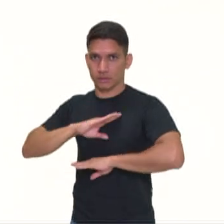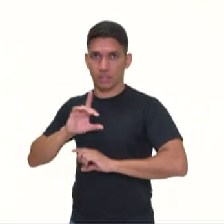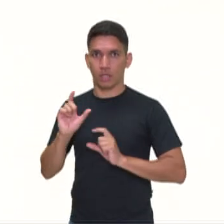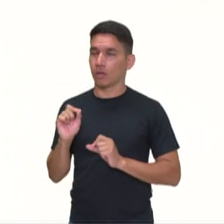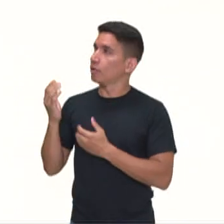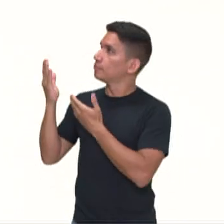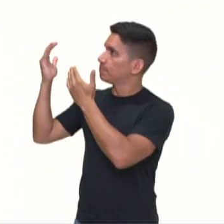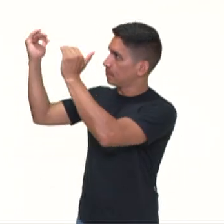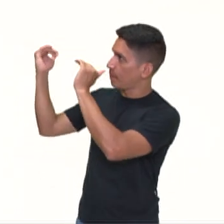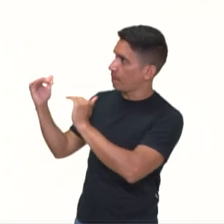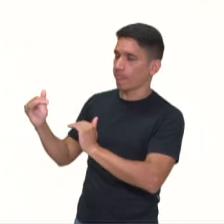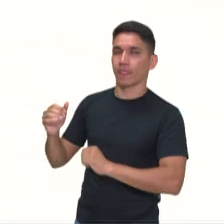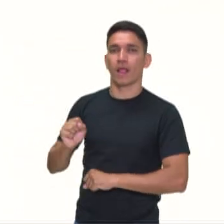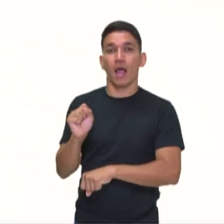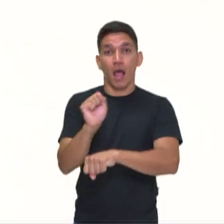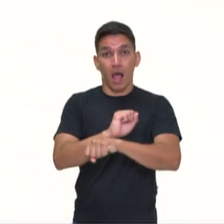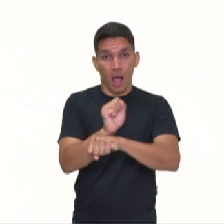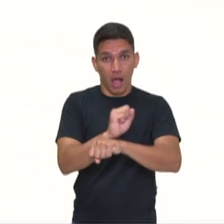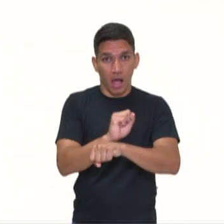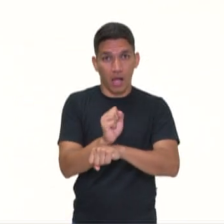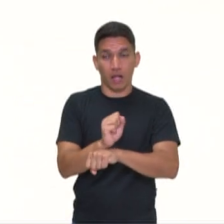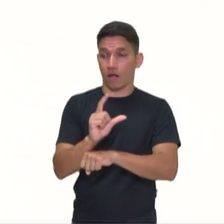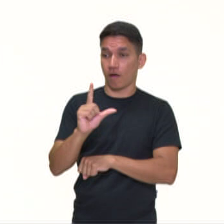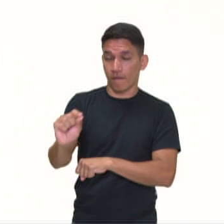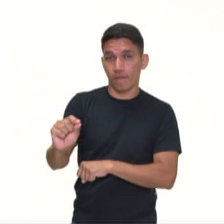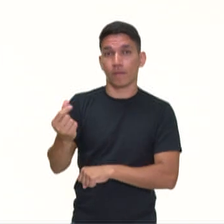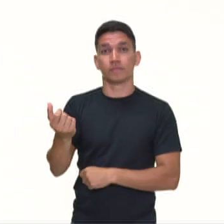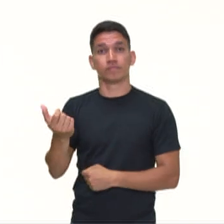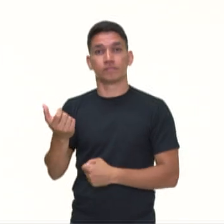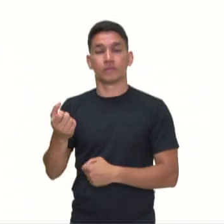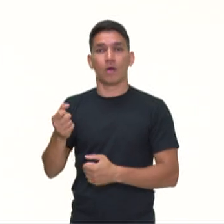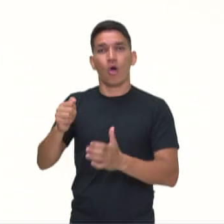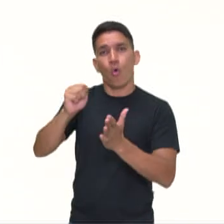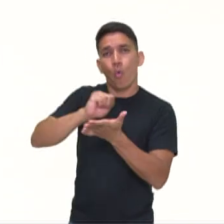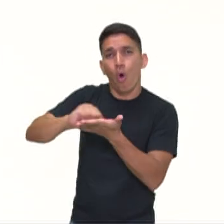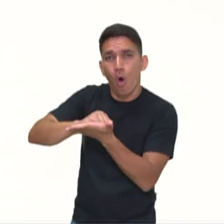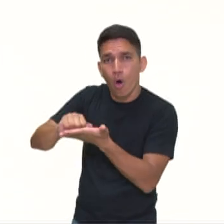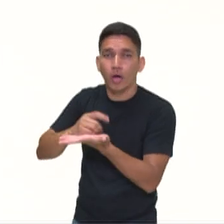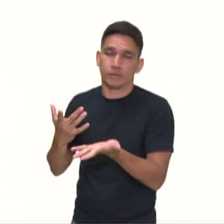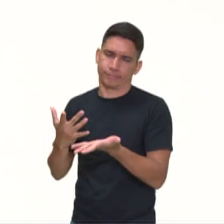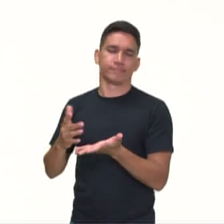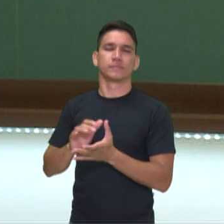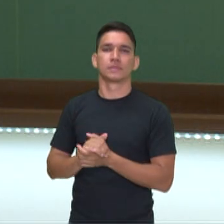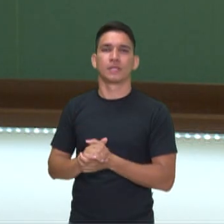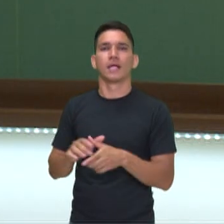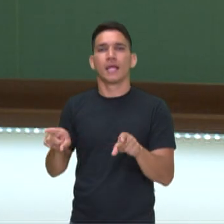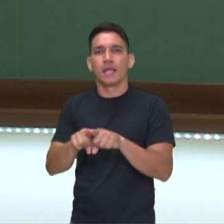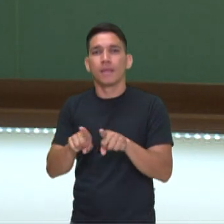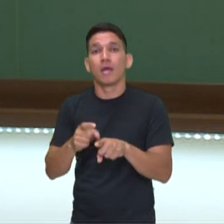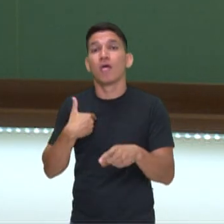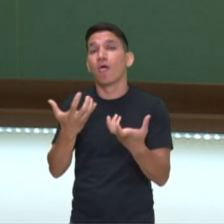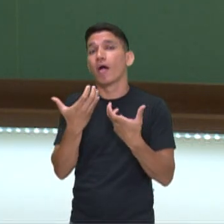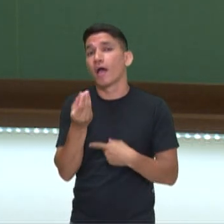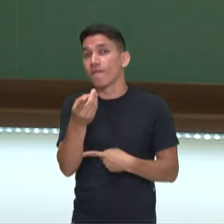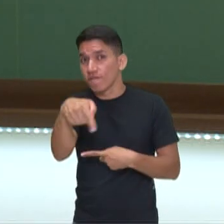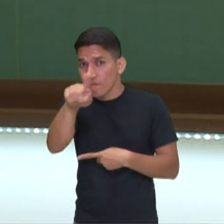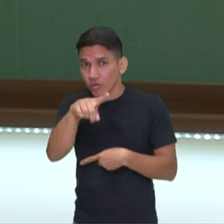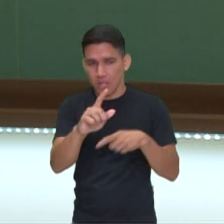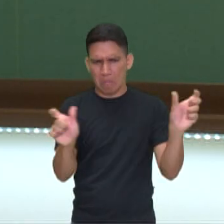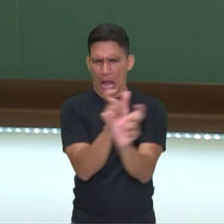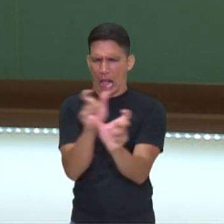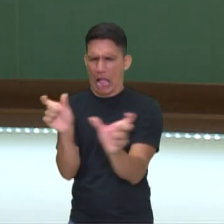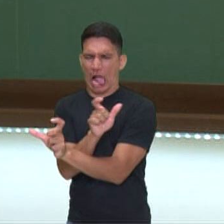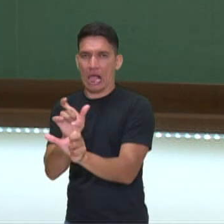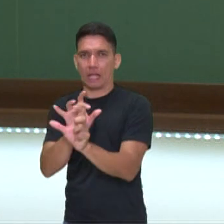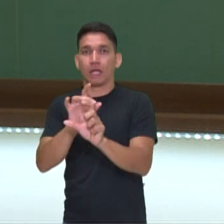Bob the washes. E friends, I go out Saturdays with my aunt. Então, eu quero que vocês desembaralhem